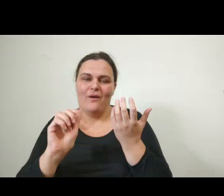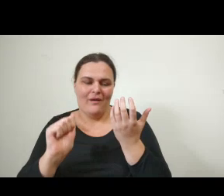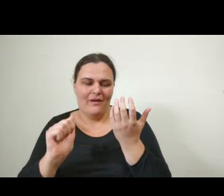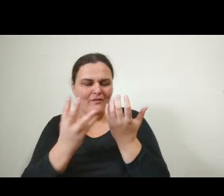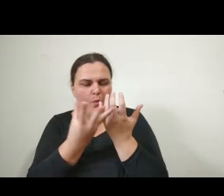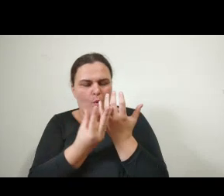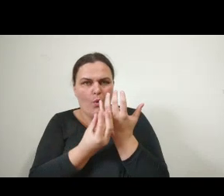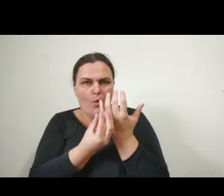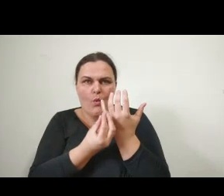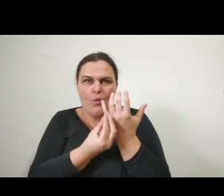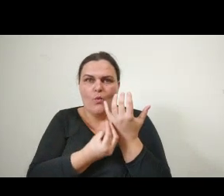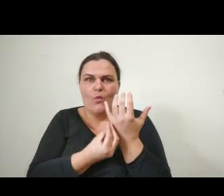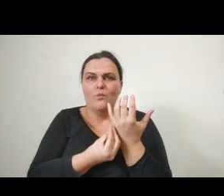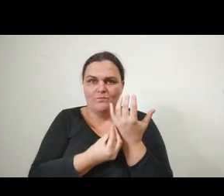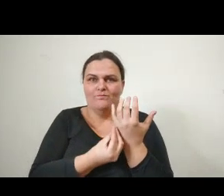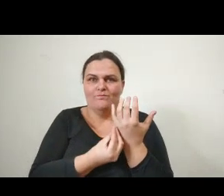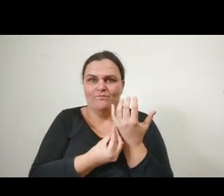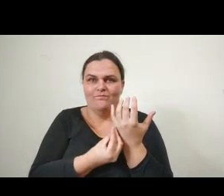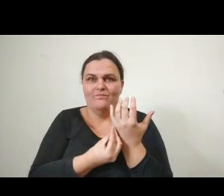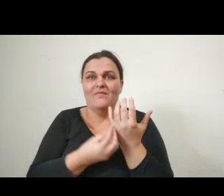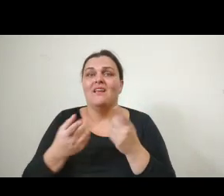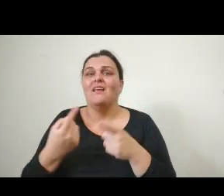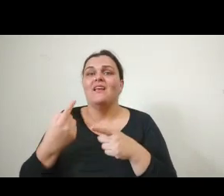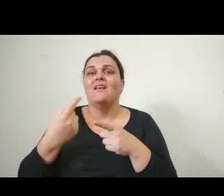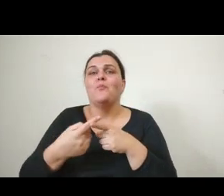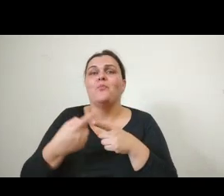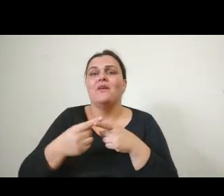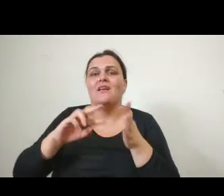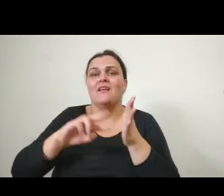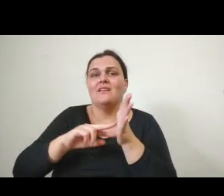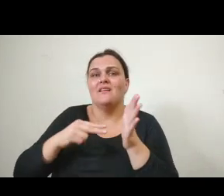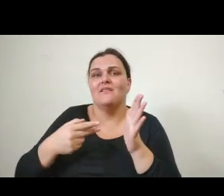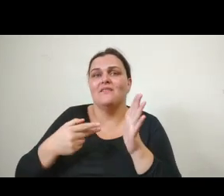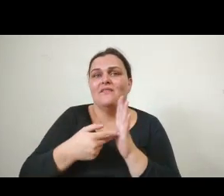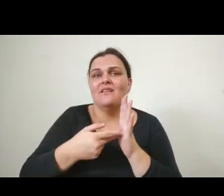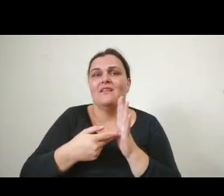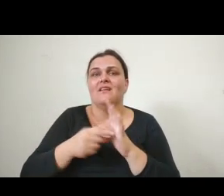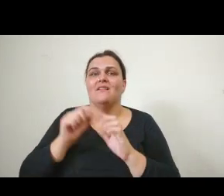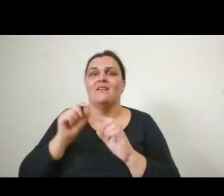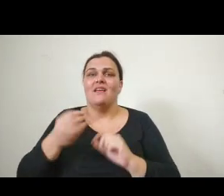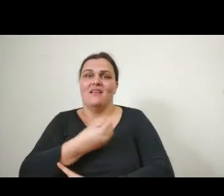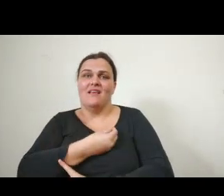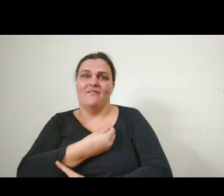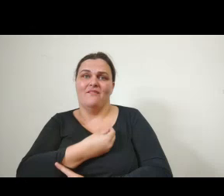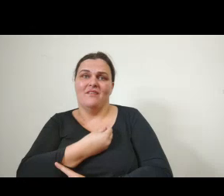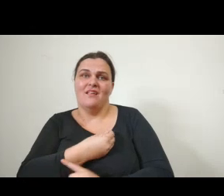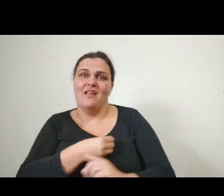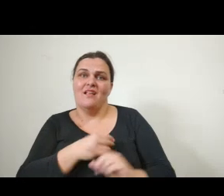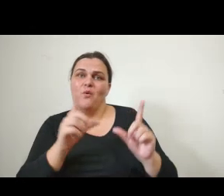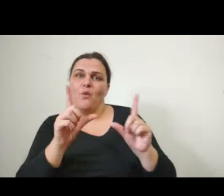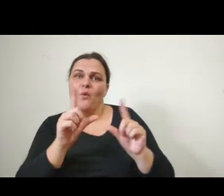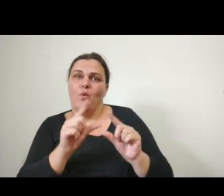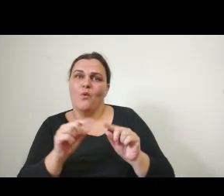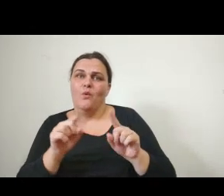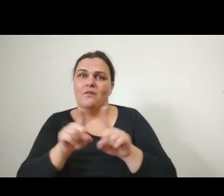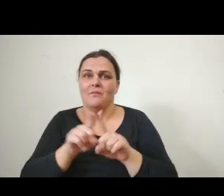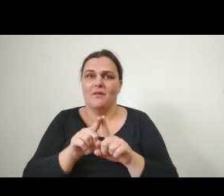né? Que estão presentes nos corais e participam de uma cooperação vital, né, que beneficia ambos os organismos. É